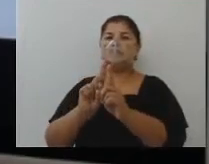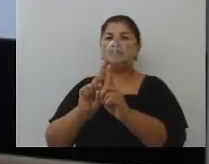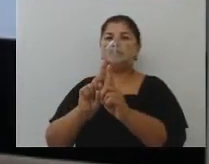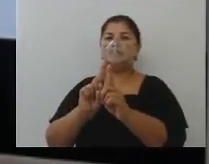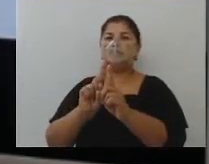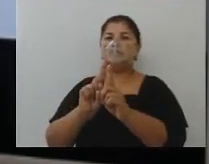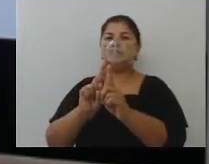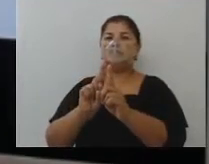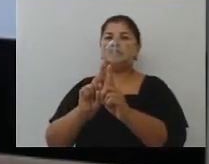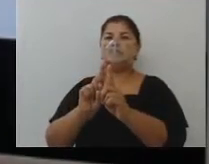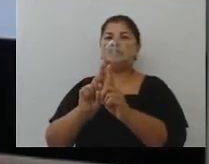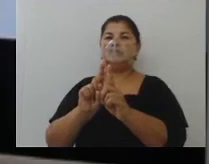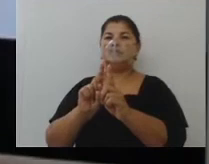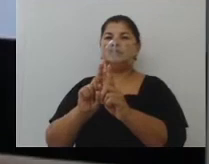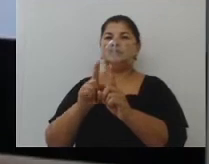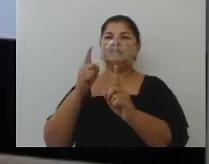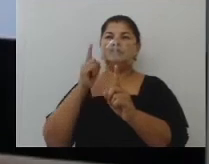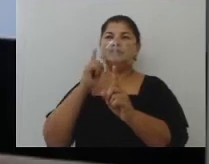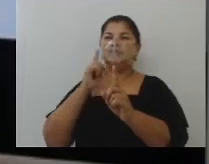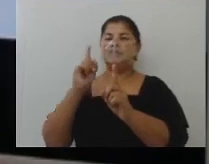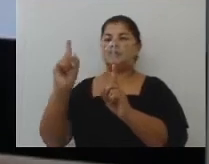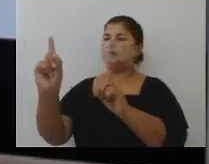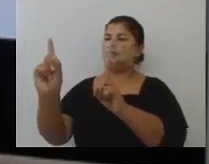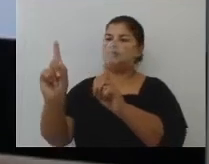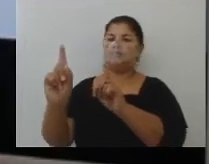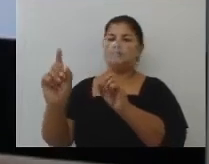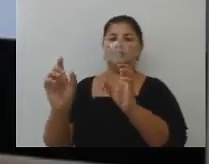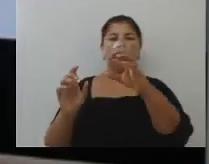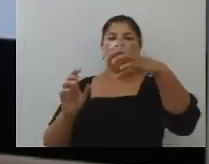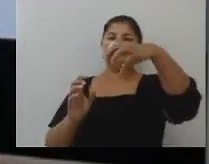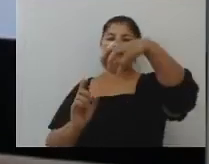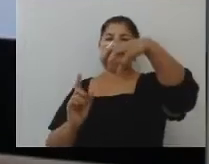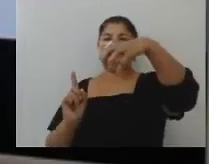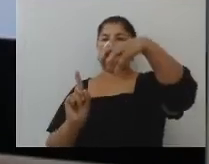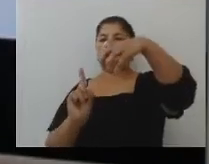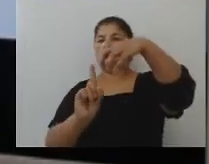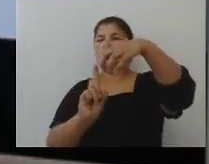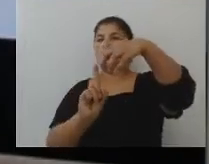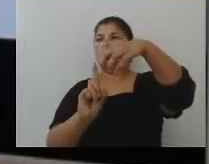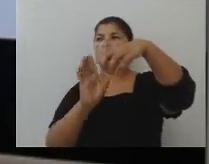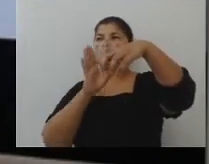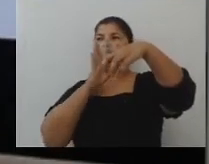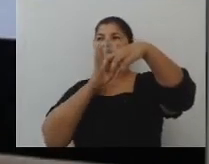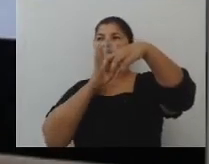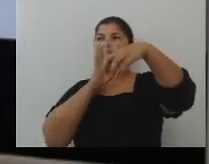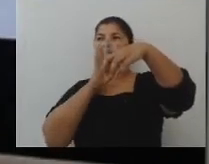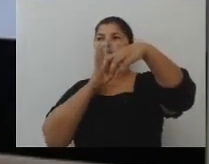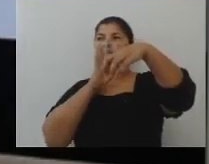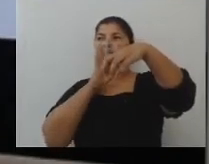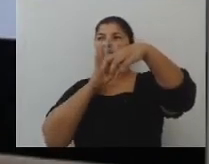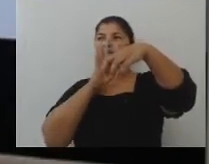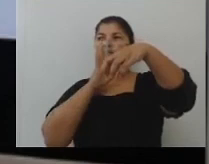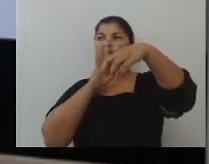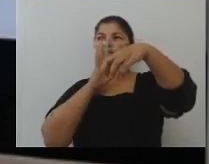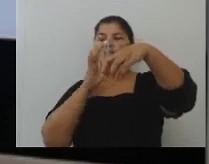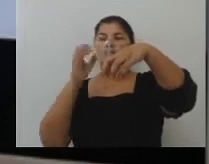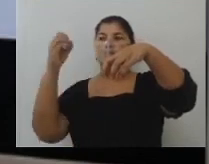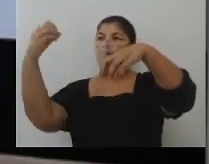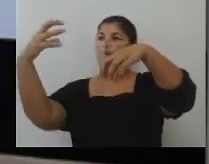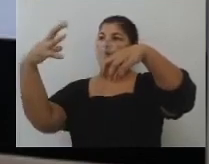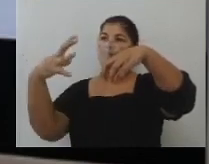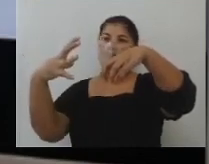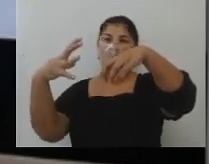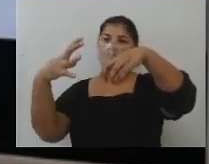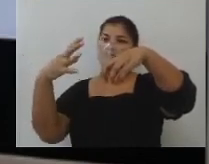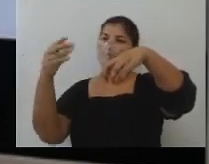da fonte e o que acontece é que ele não gira. Perceba que mesmo tendo luz batendo